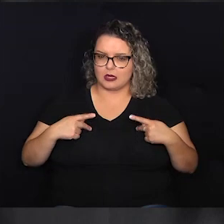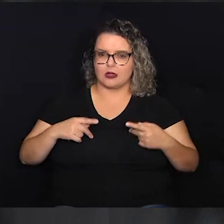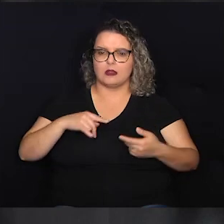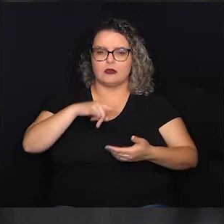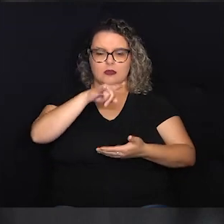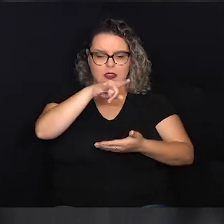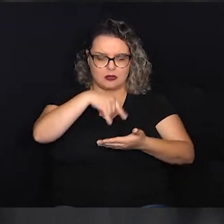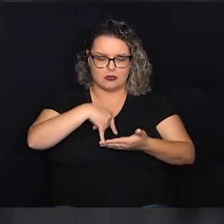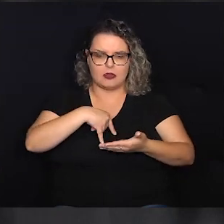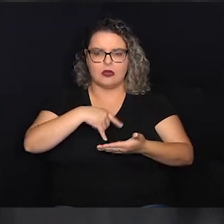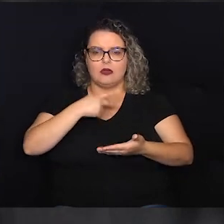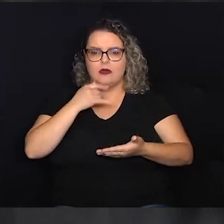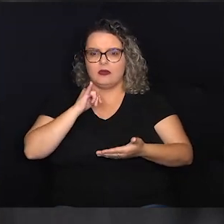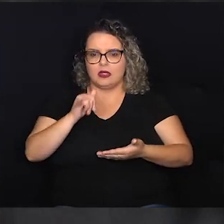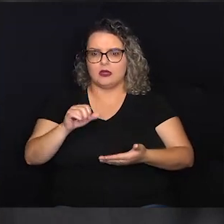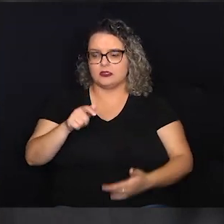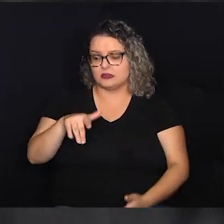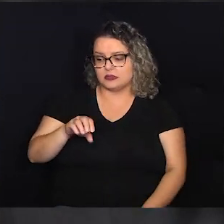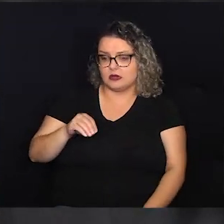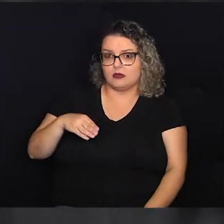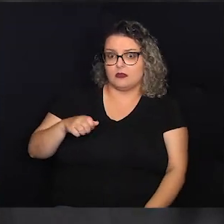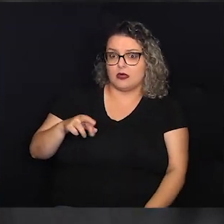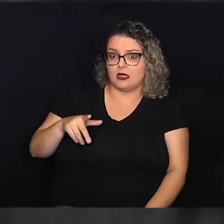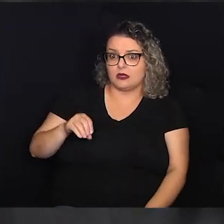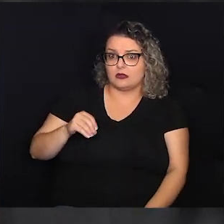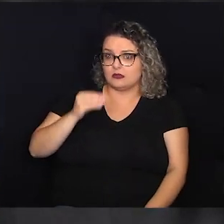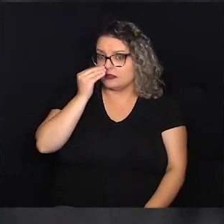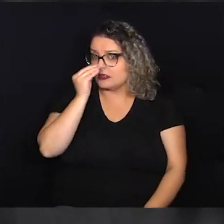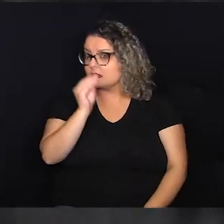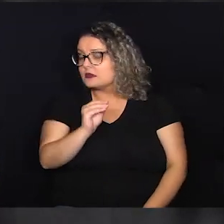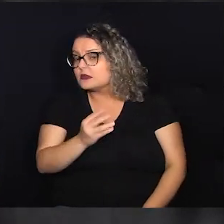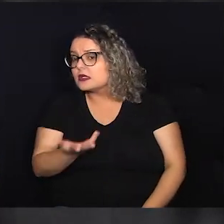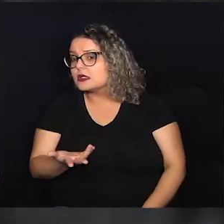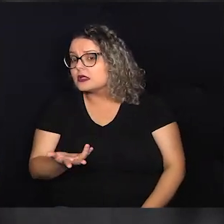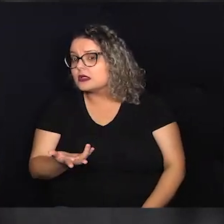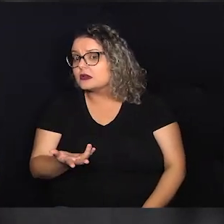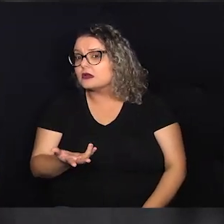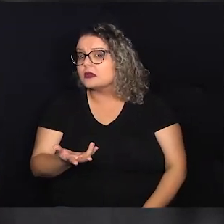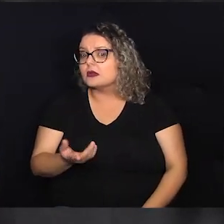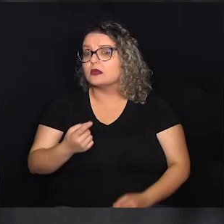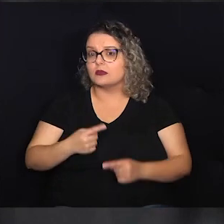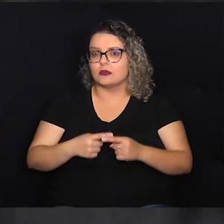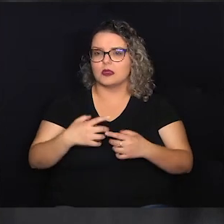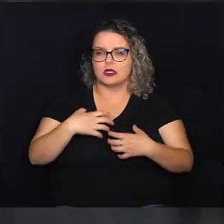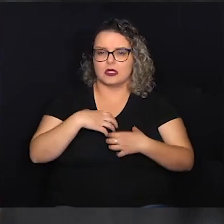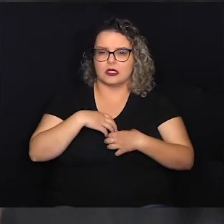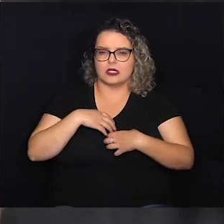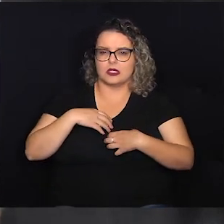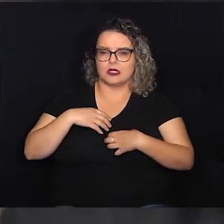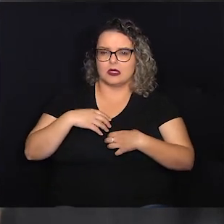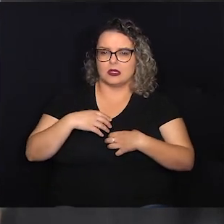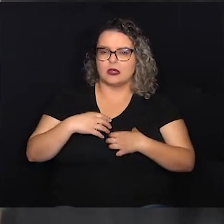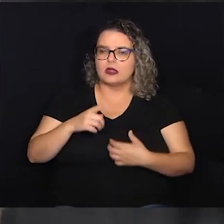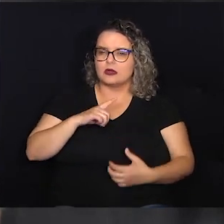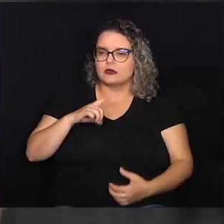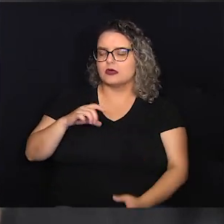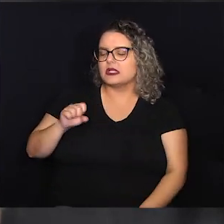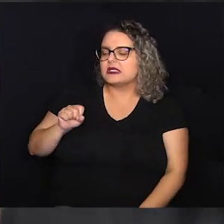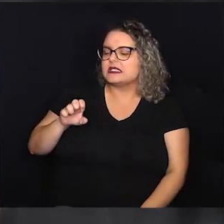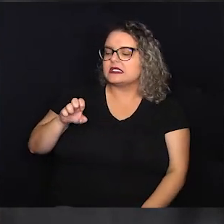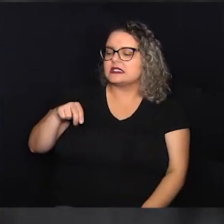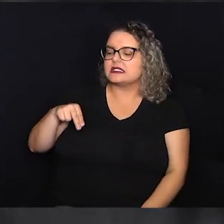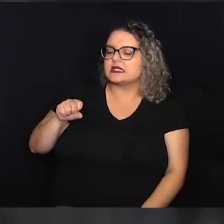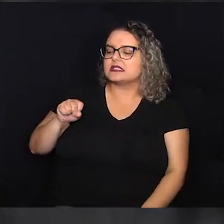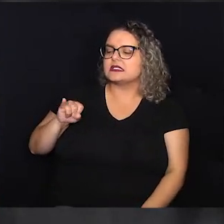quando na ficha falaram que eu era do São Marcos, eu fui deixado de lado, porque eu sou